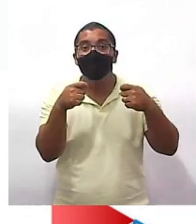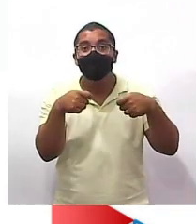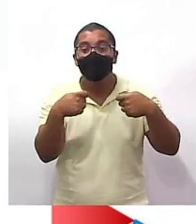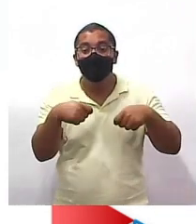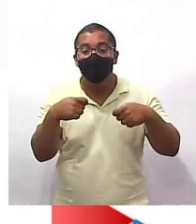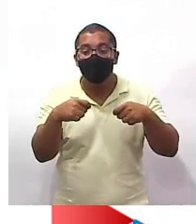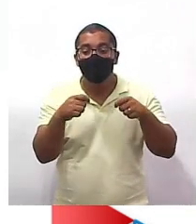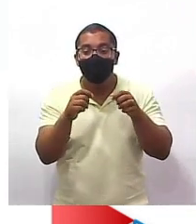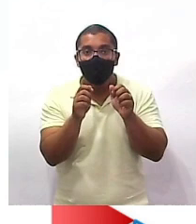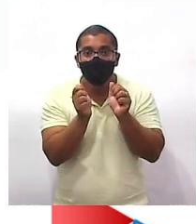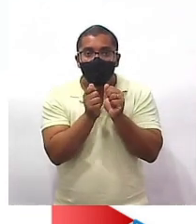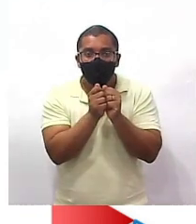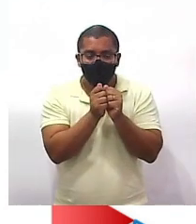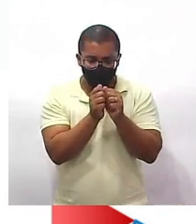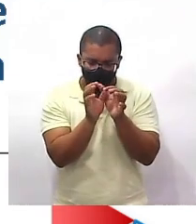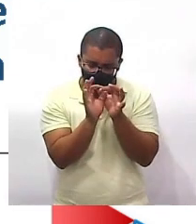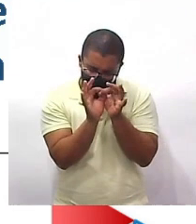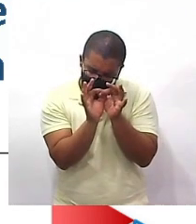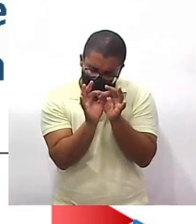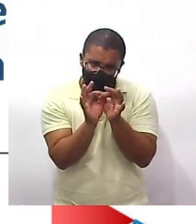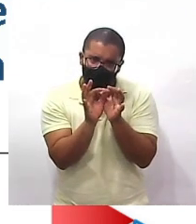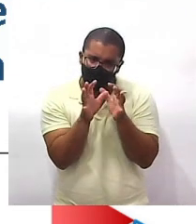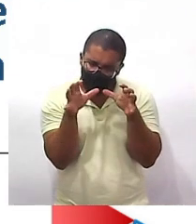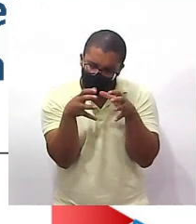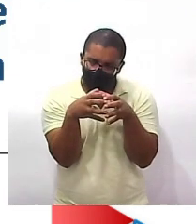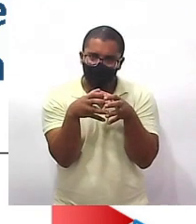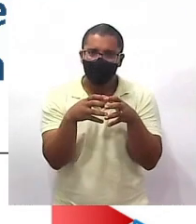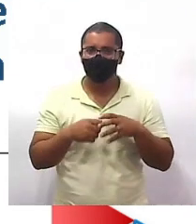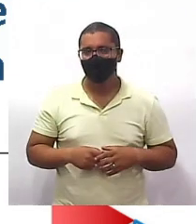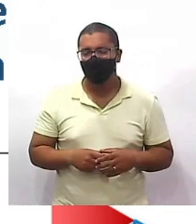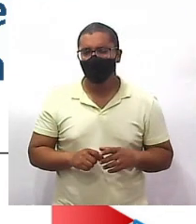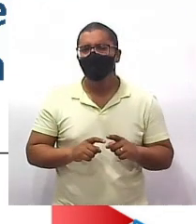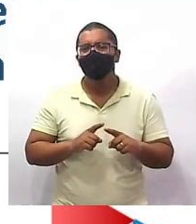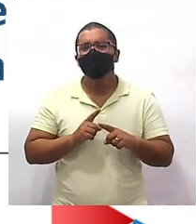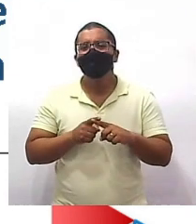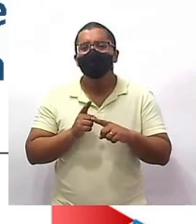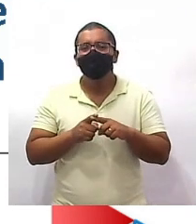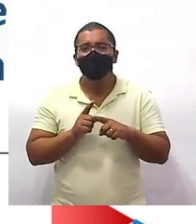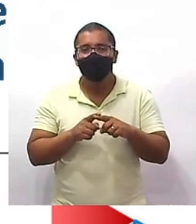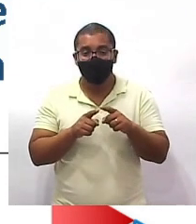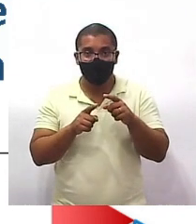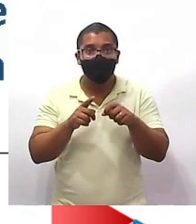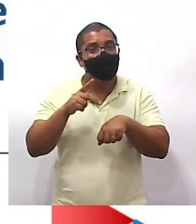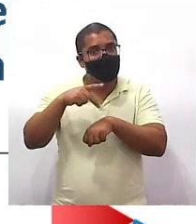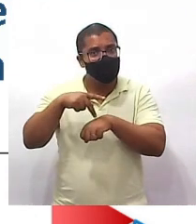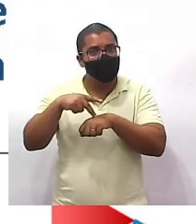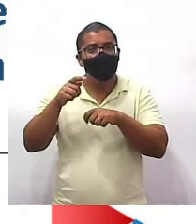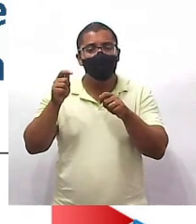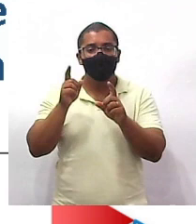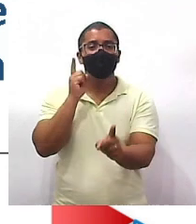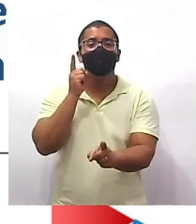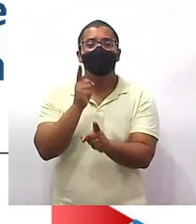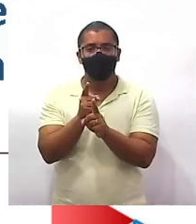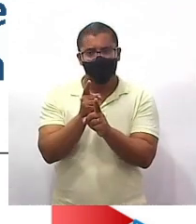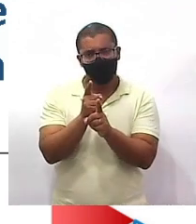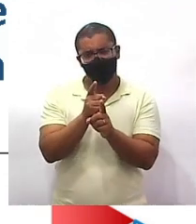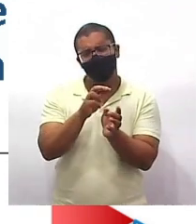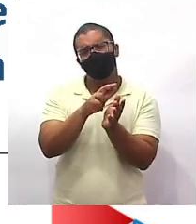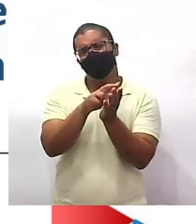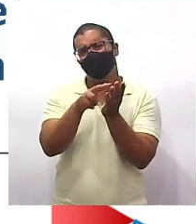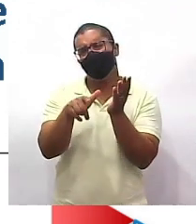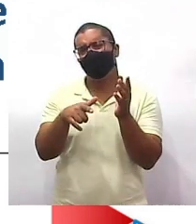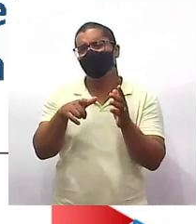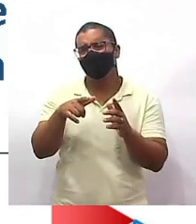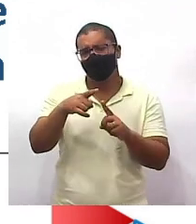ali, juntinhos, bem agrupados, né? Porque as rochas elas podem ser encontradas de várias